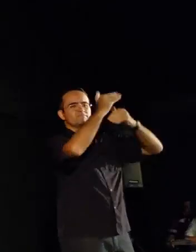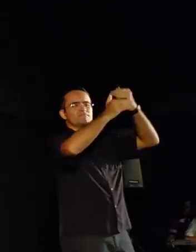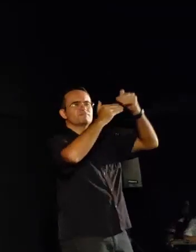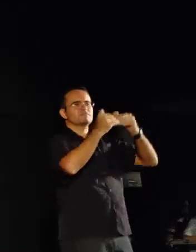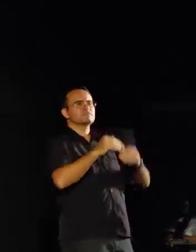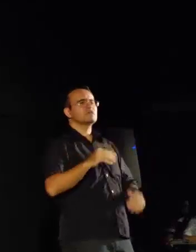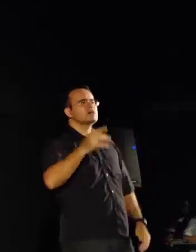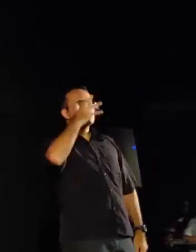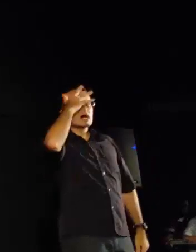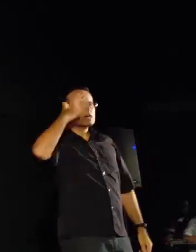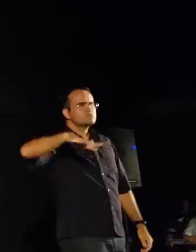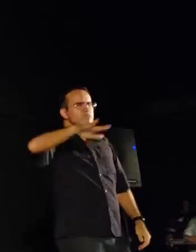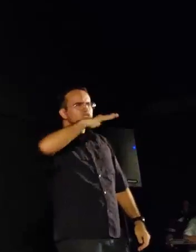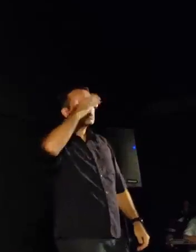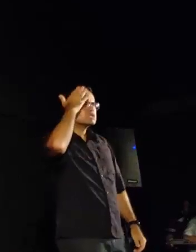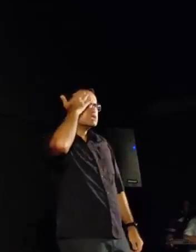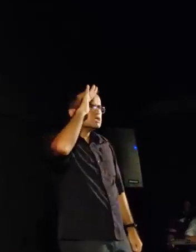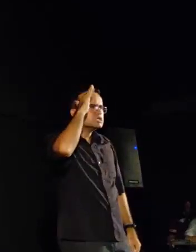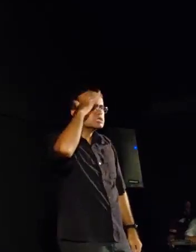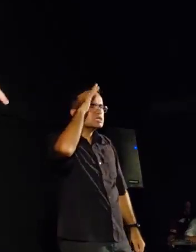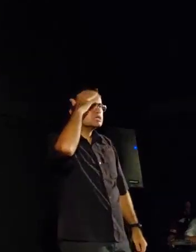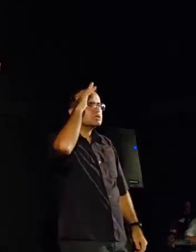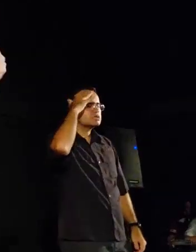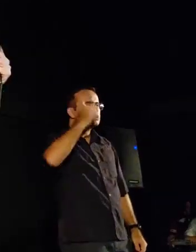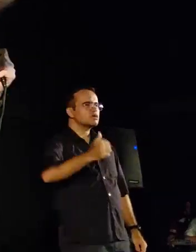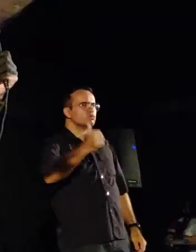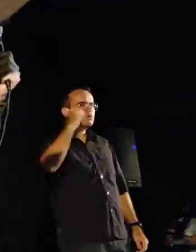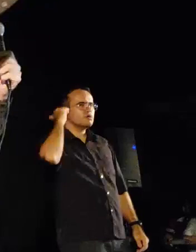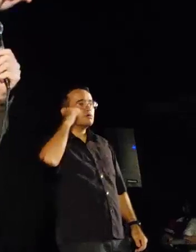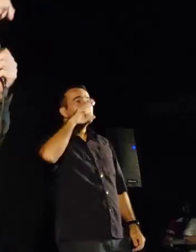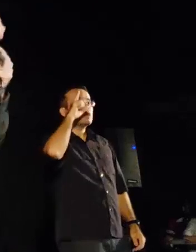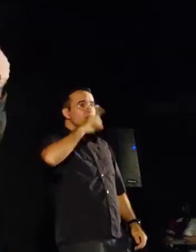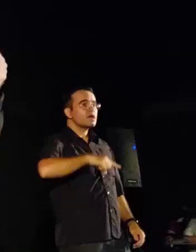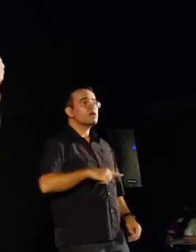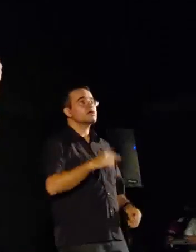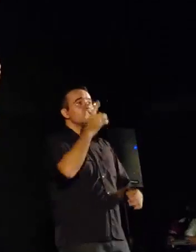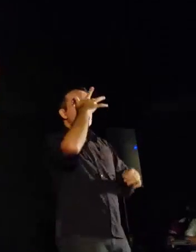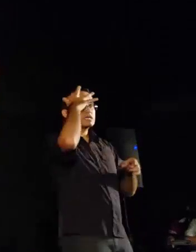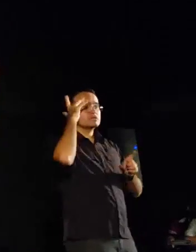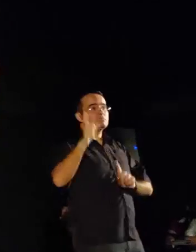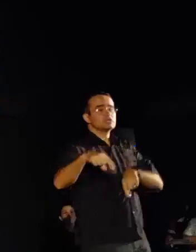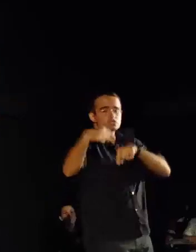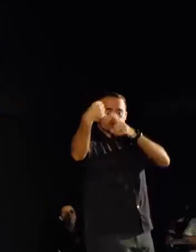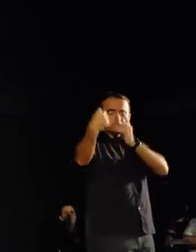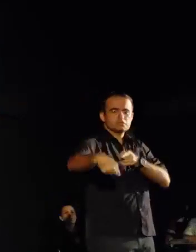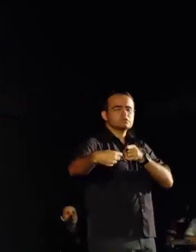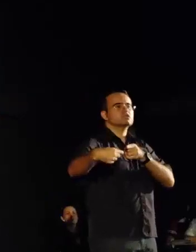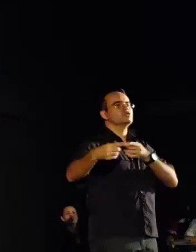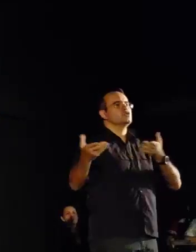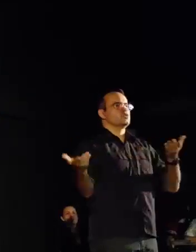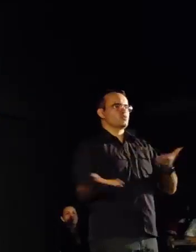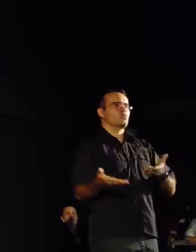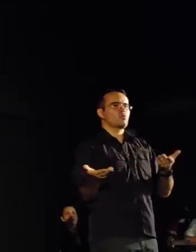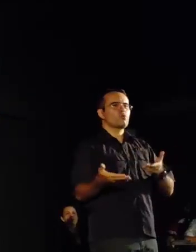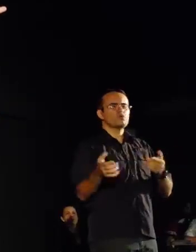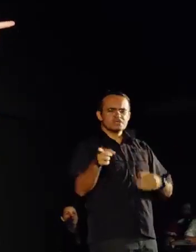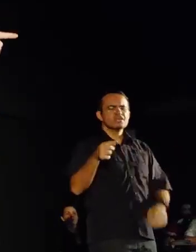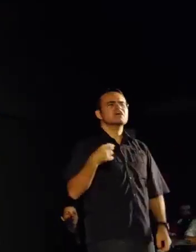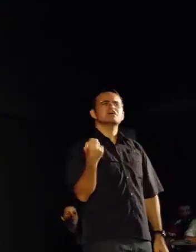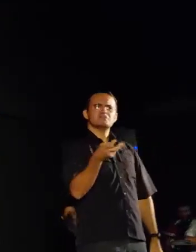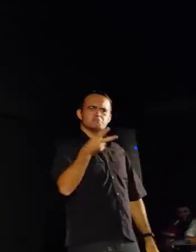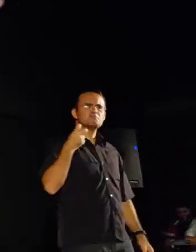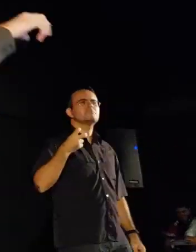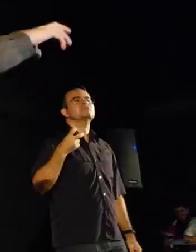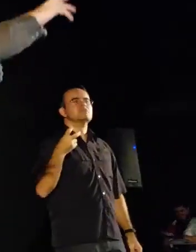entendeu isso inicialmente foram esses contra os quais nós combatemos hoje. Porque eles viram, eles